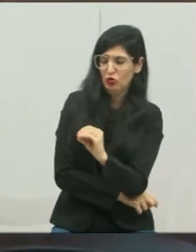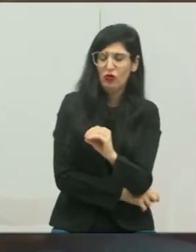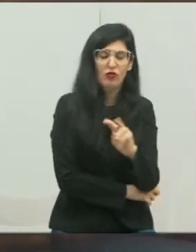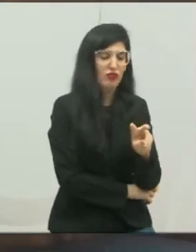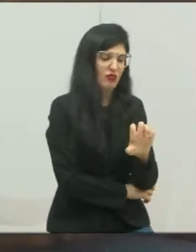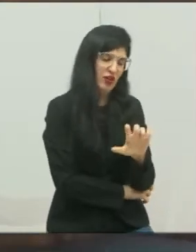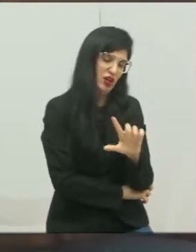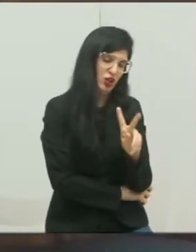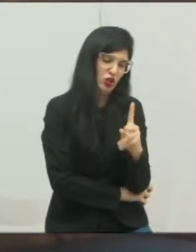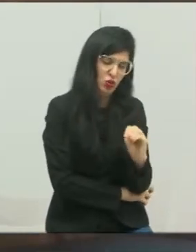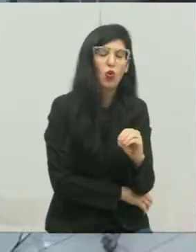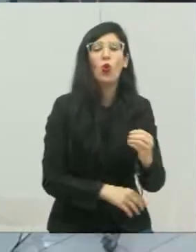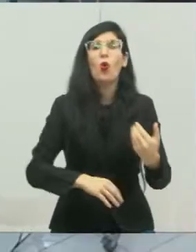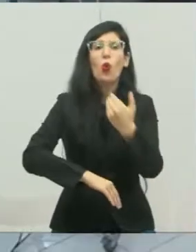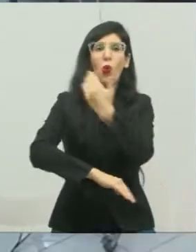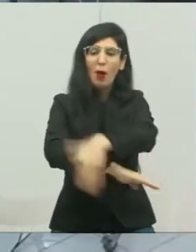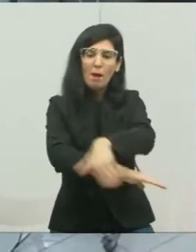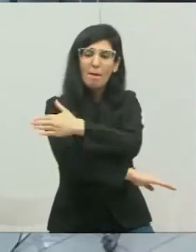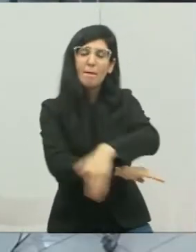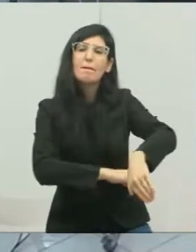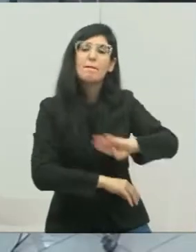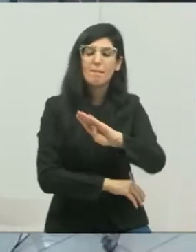Paturice.